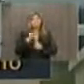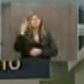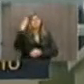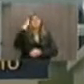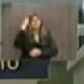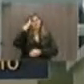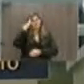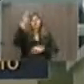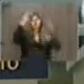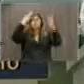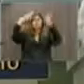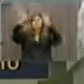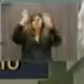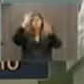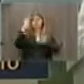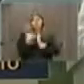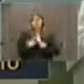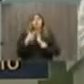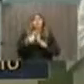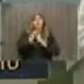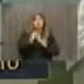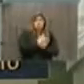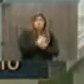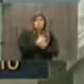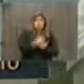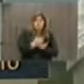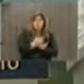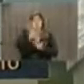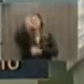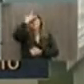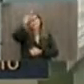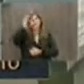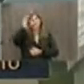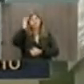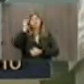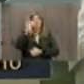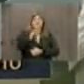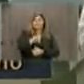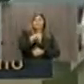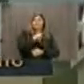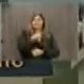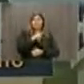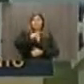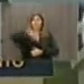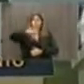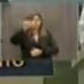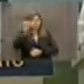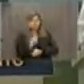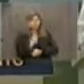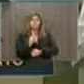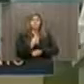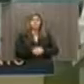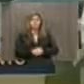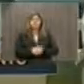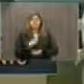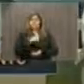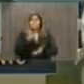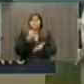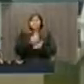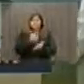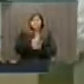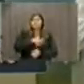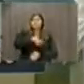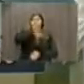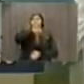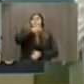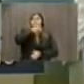que isso não resolve do ponto de vista de que a população, tendo, por exemplo, na Paraíba, de uma pessoa que tem uma maior arrecadação, não tem